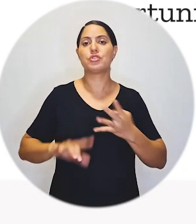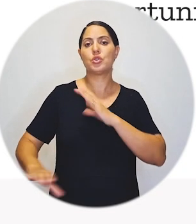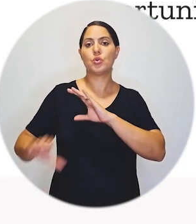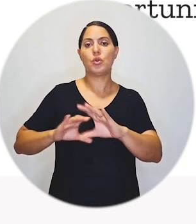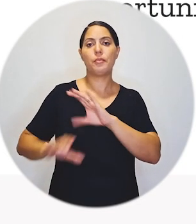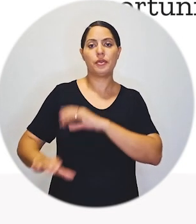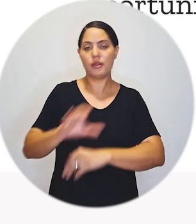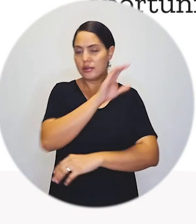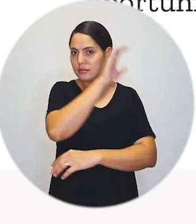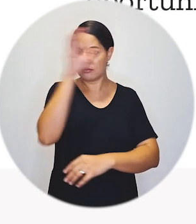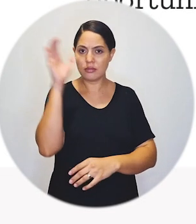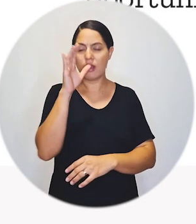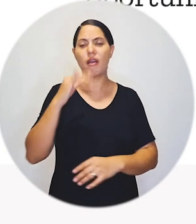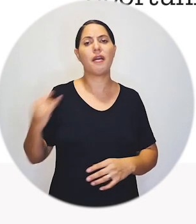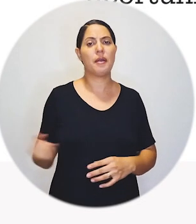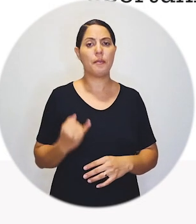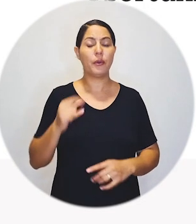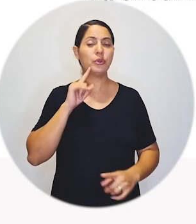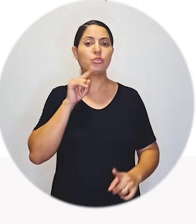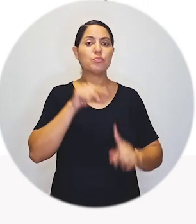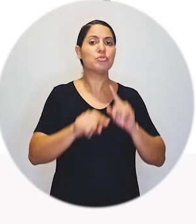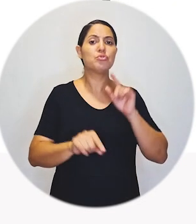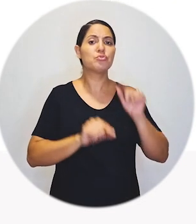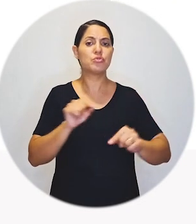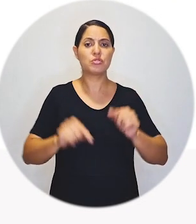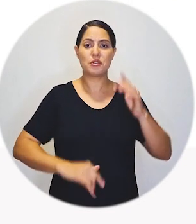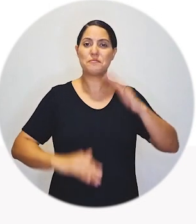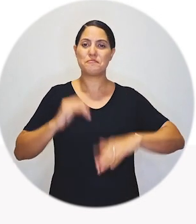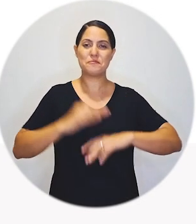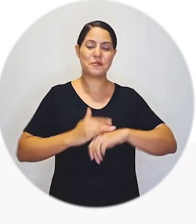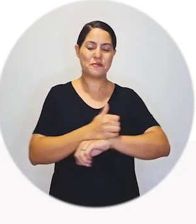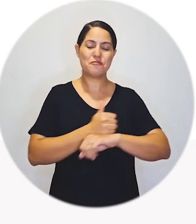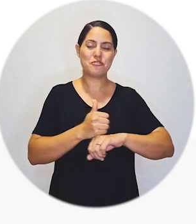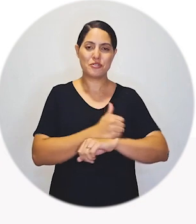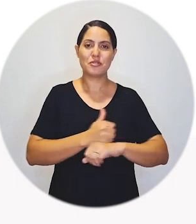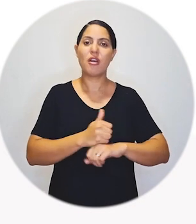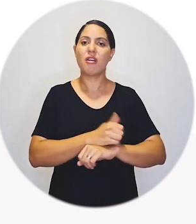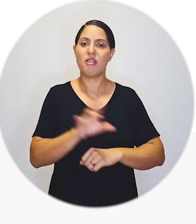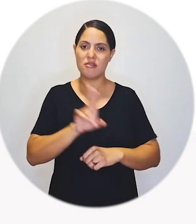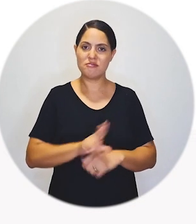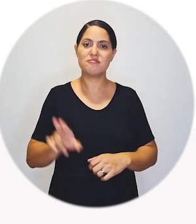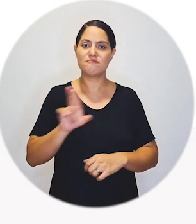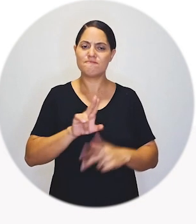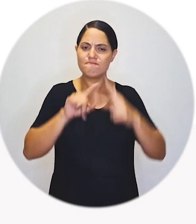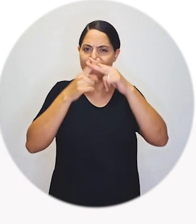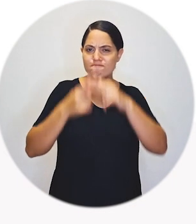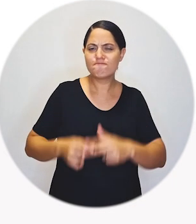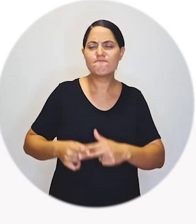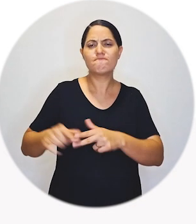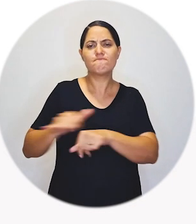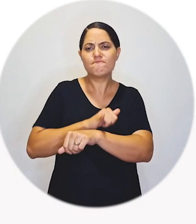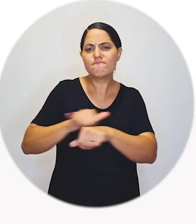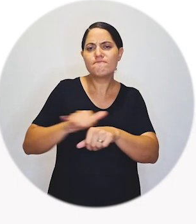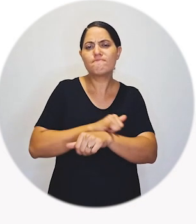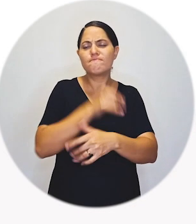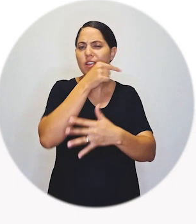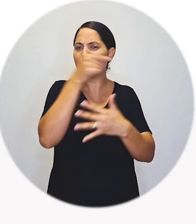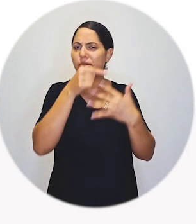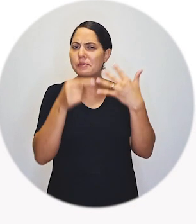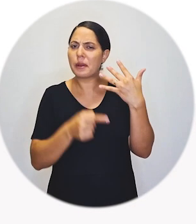ética e comunicação com os clientes tem como objetivo orientar os profissionais na utilização responsável dessas